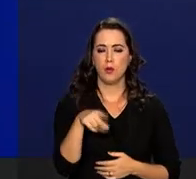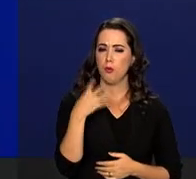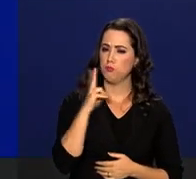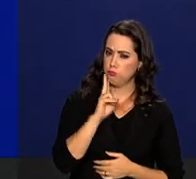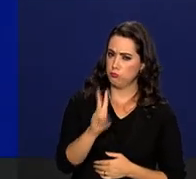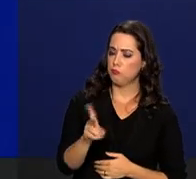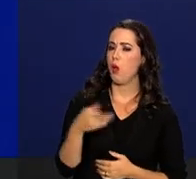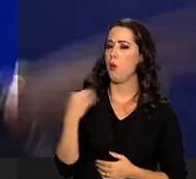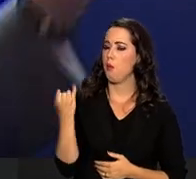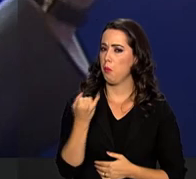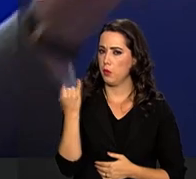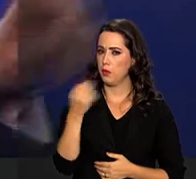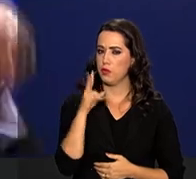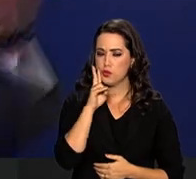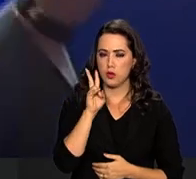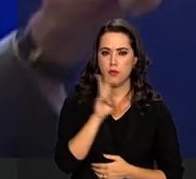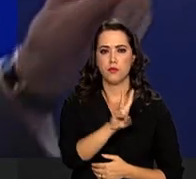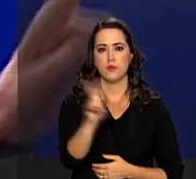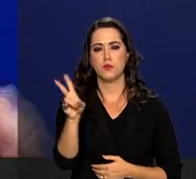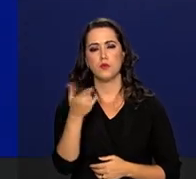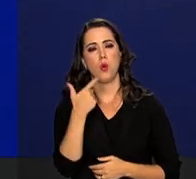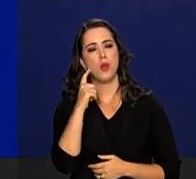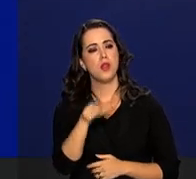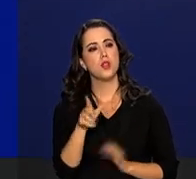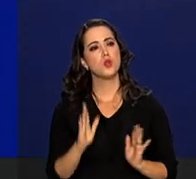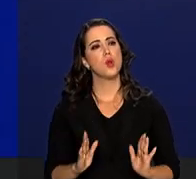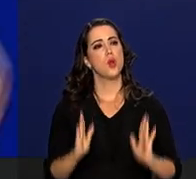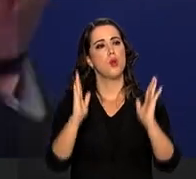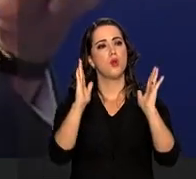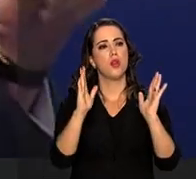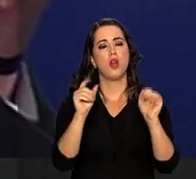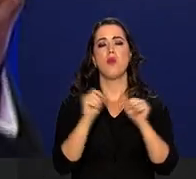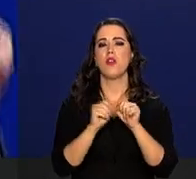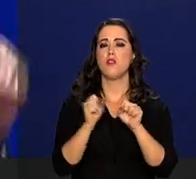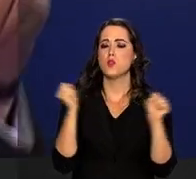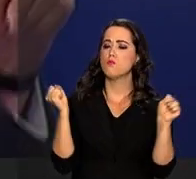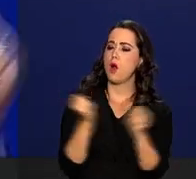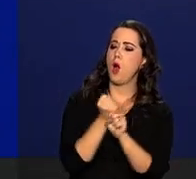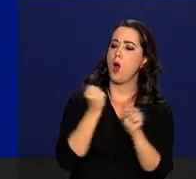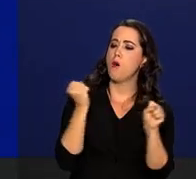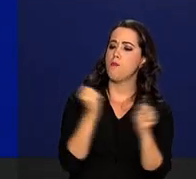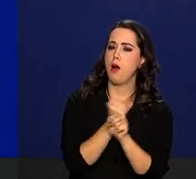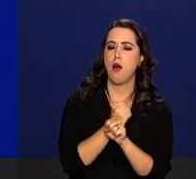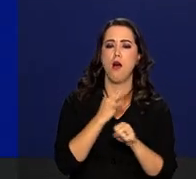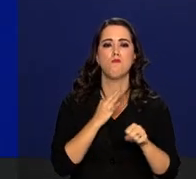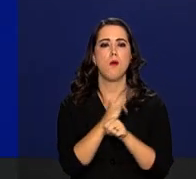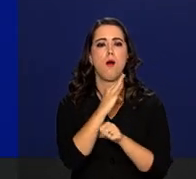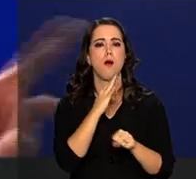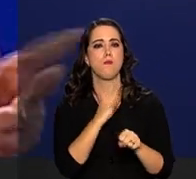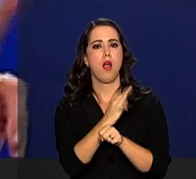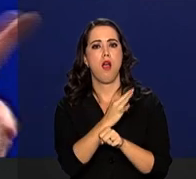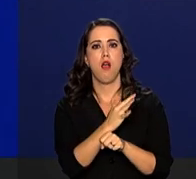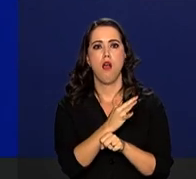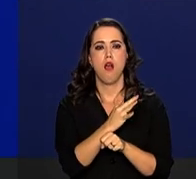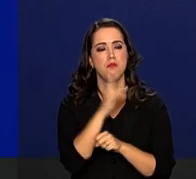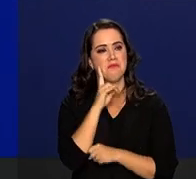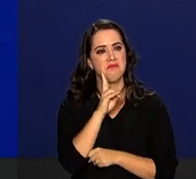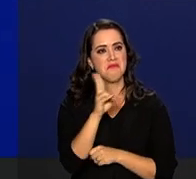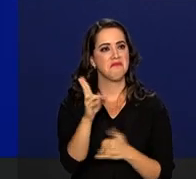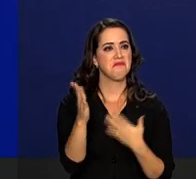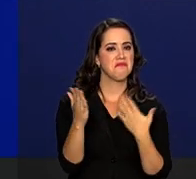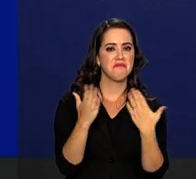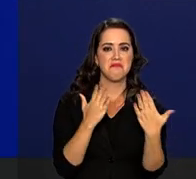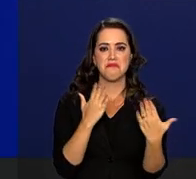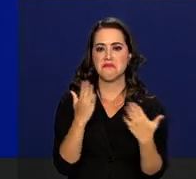Interessante, quando vim aqui e olhei este prédio, que é feito de cimento, ferro e madeira, eu fiz uma